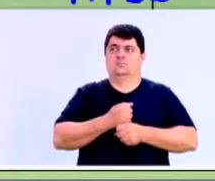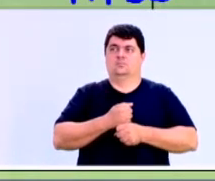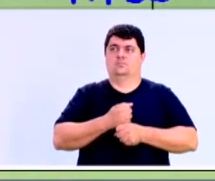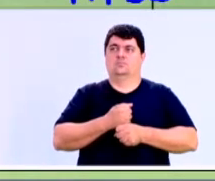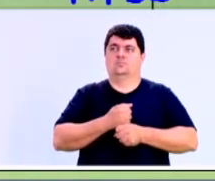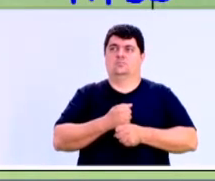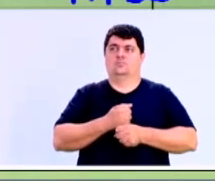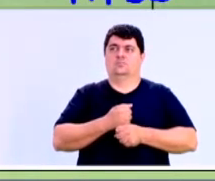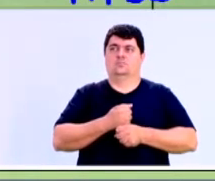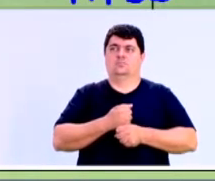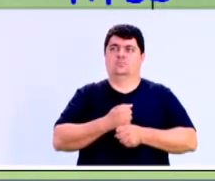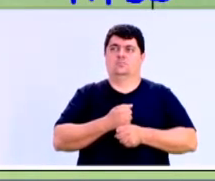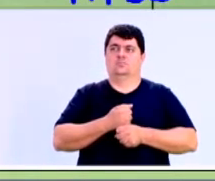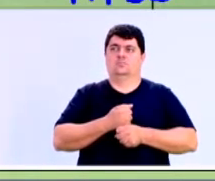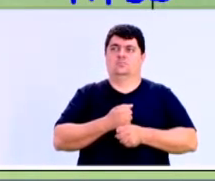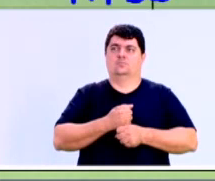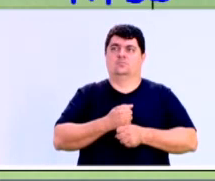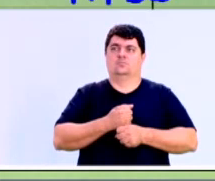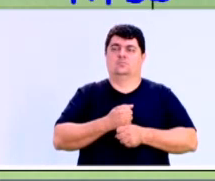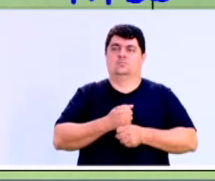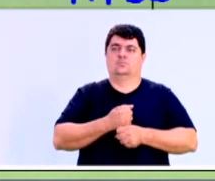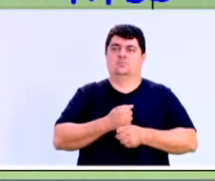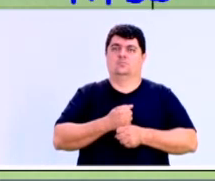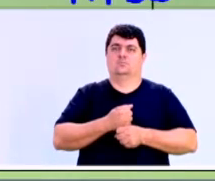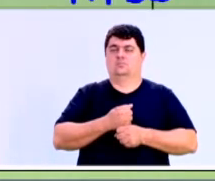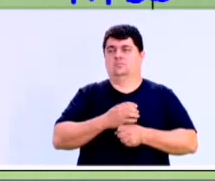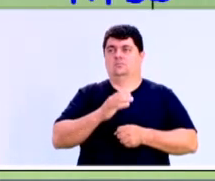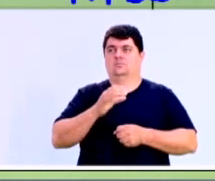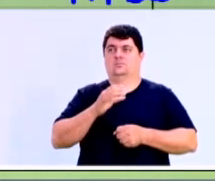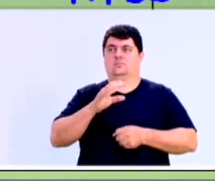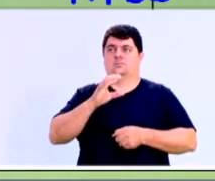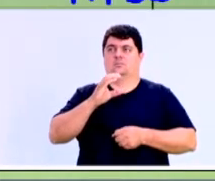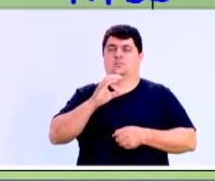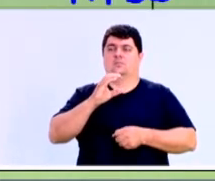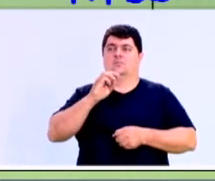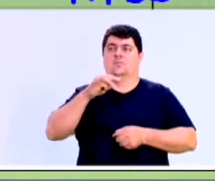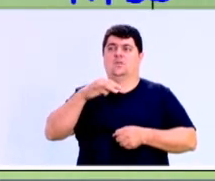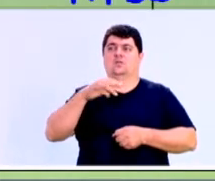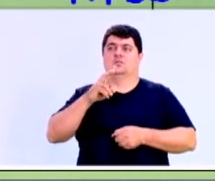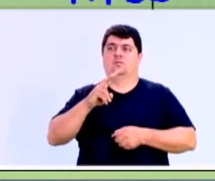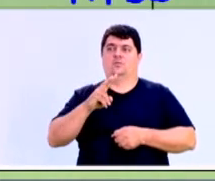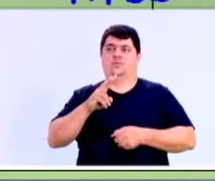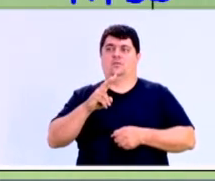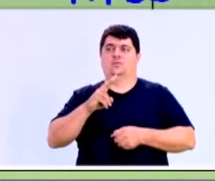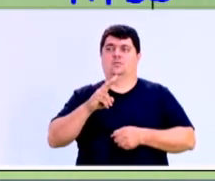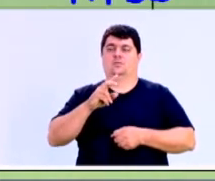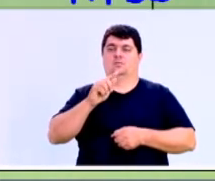minhas compras, vou colocar só o C aqui, tá? É igual, o CMV. Qual o valor do meu CMV?